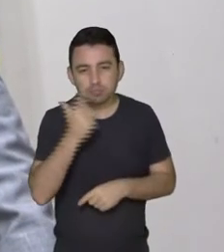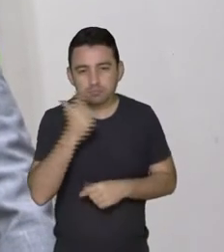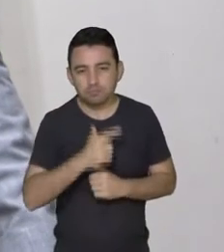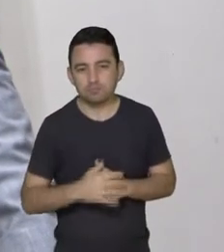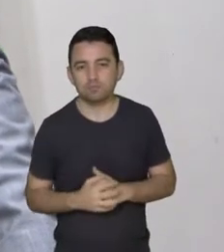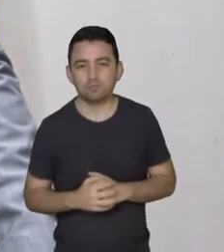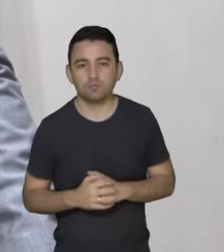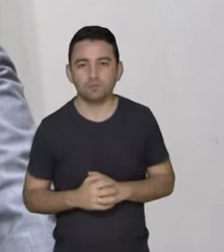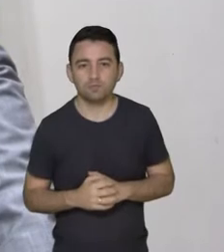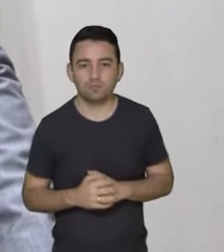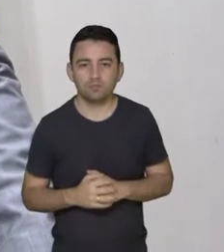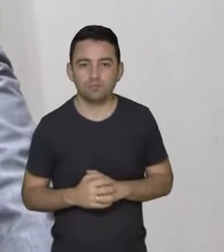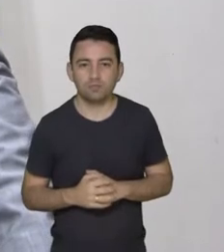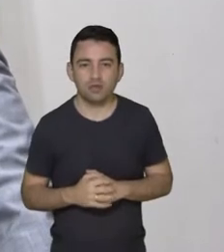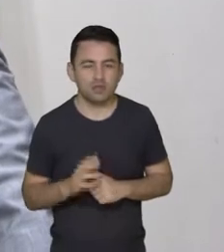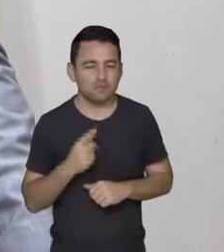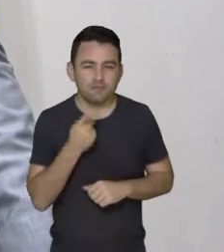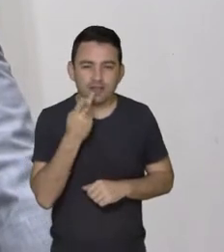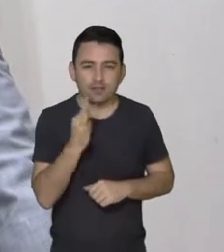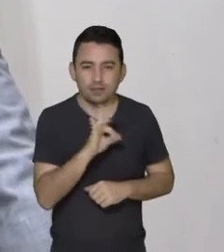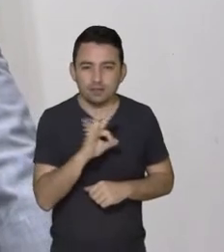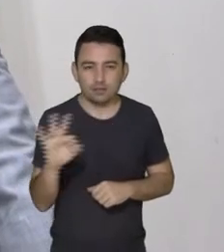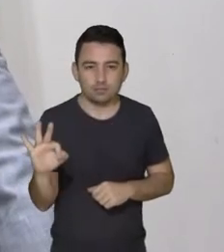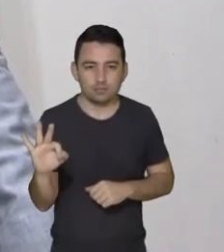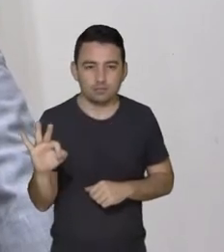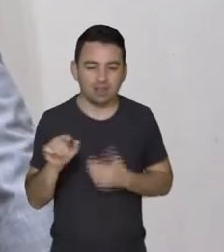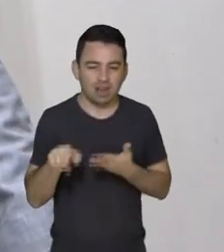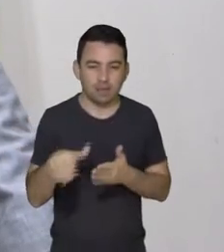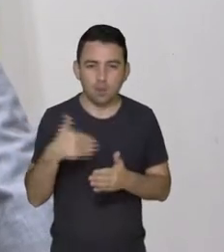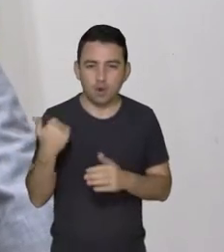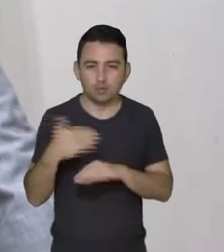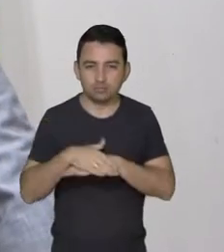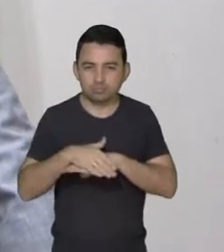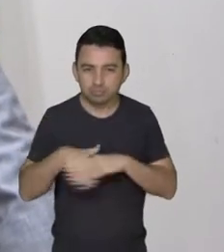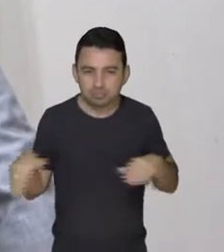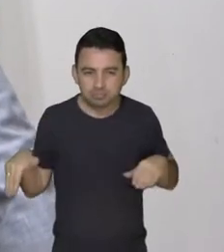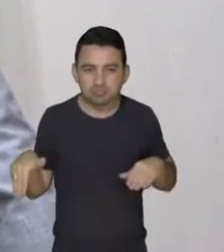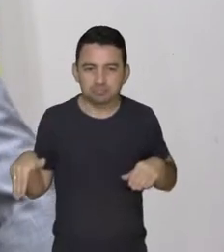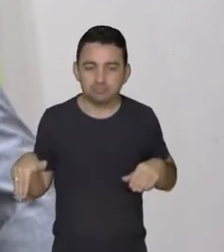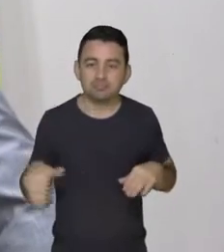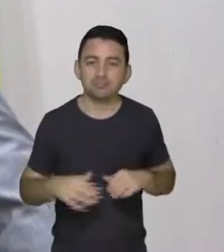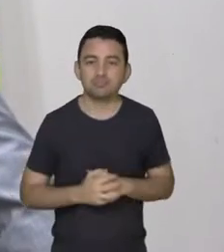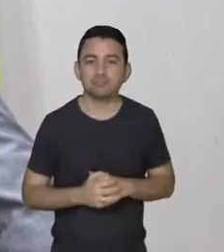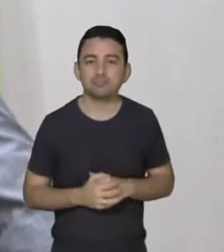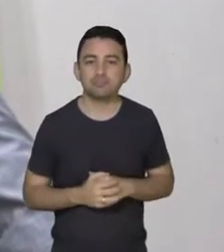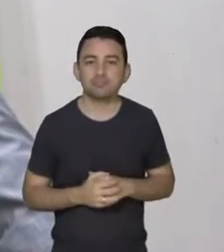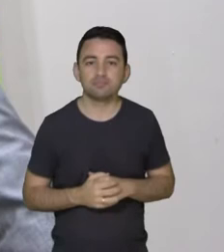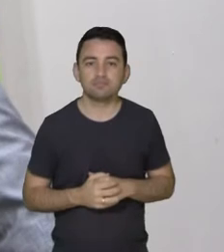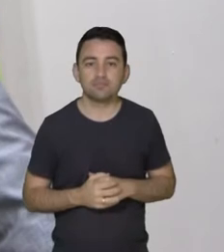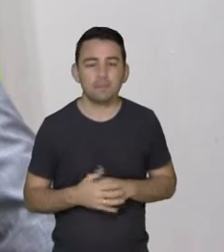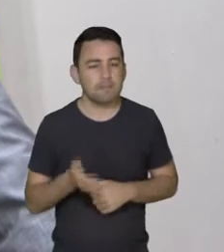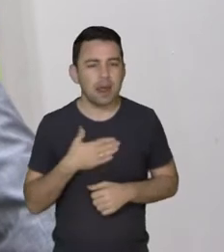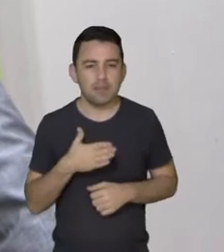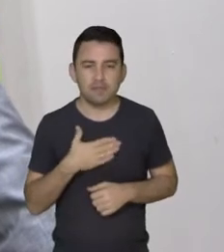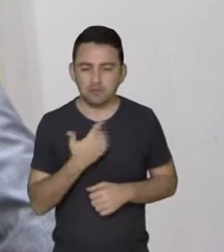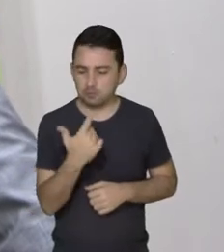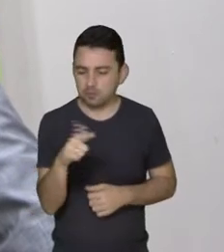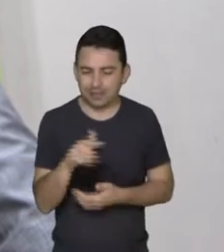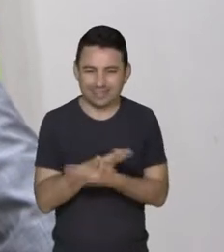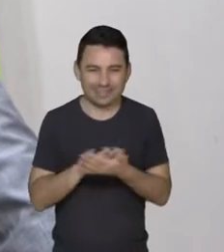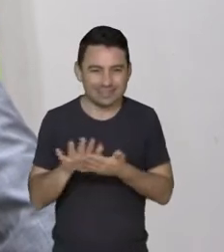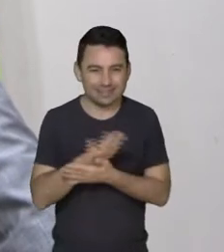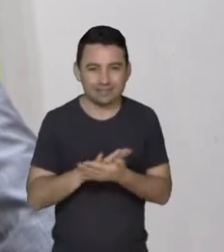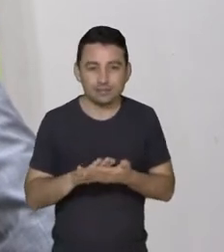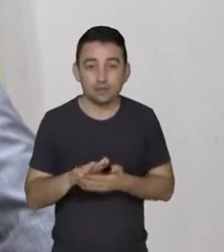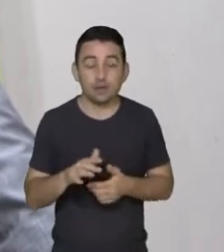não vou falar dele porque Rei morto Rei posto rei morto para mim não existe mais a gente tem outros problemas